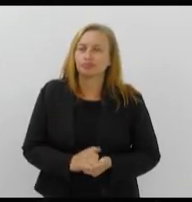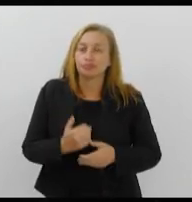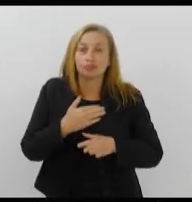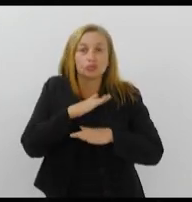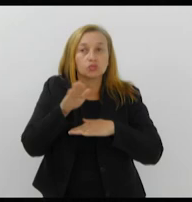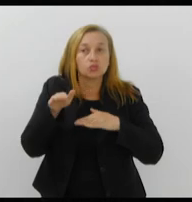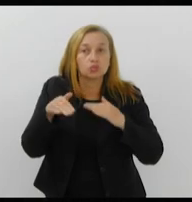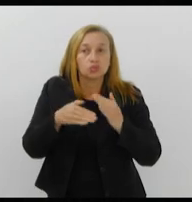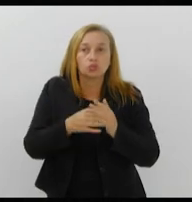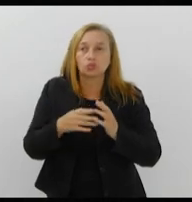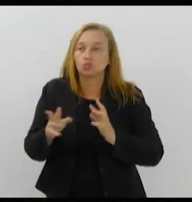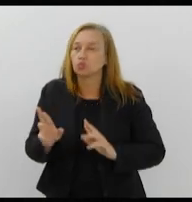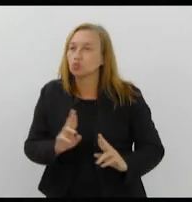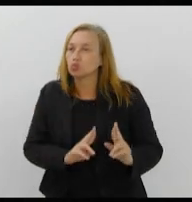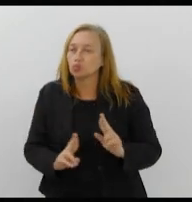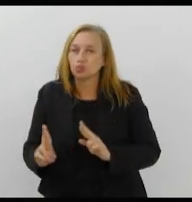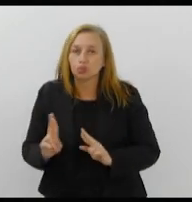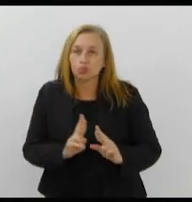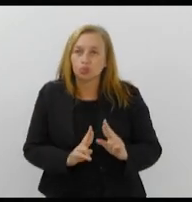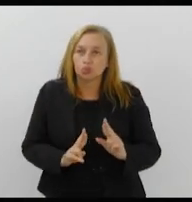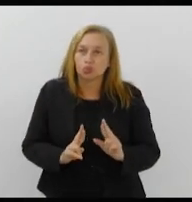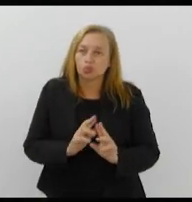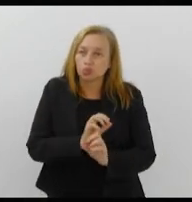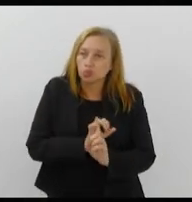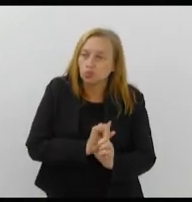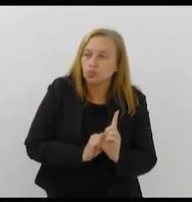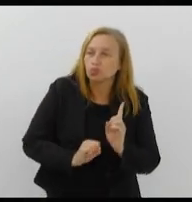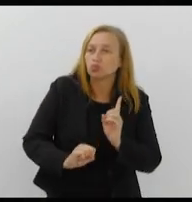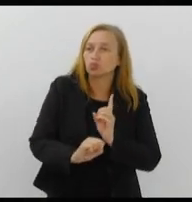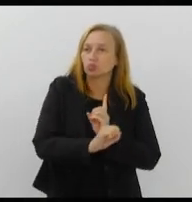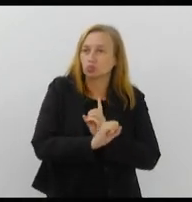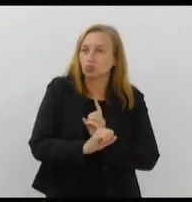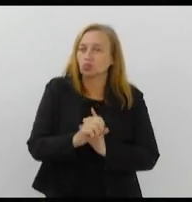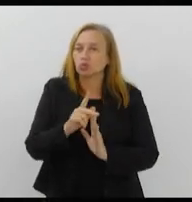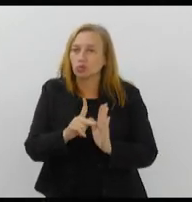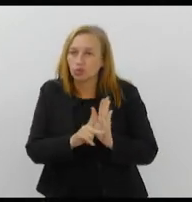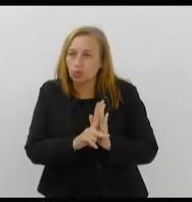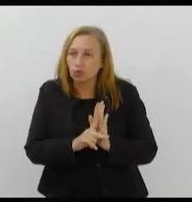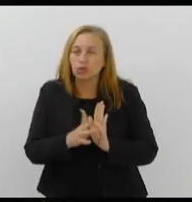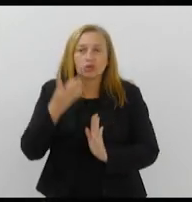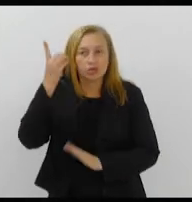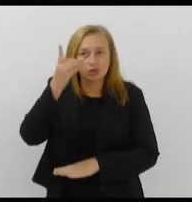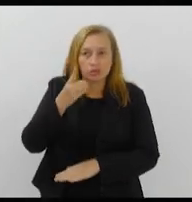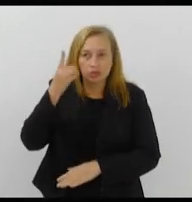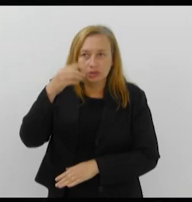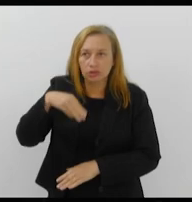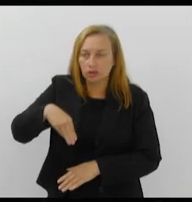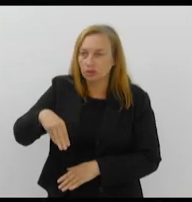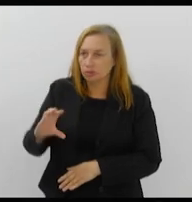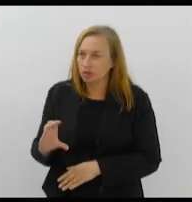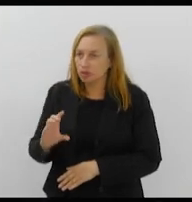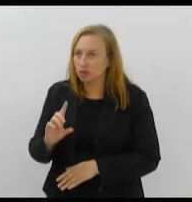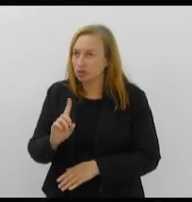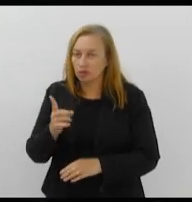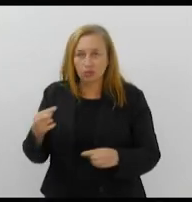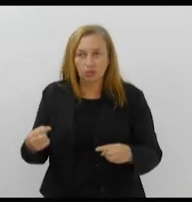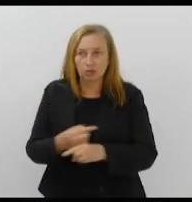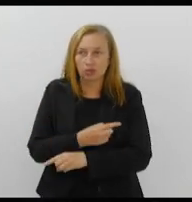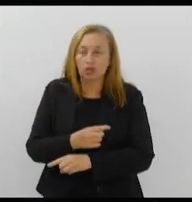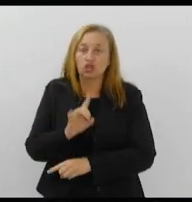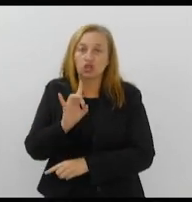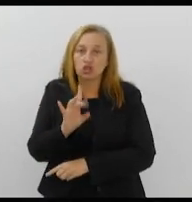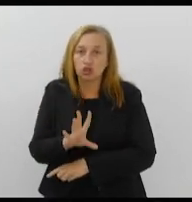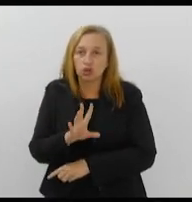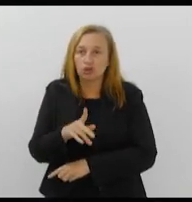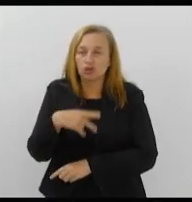todas as relações em sociedade, e evidentemente o projeto do deputado Carlos Mink não trata disso, trata